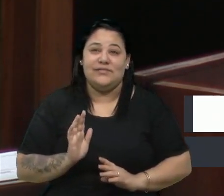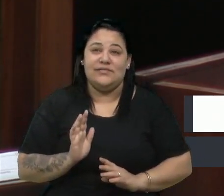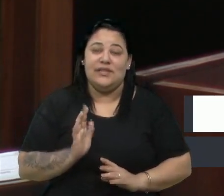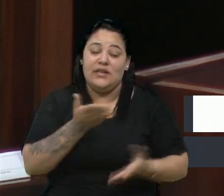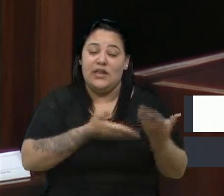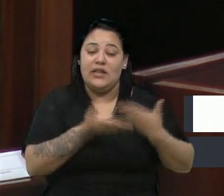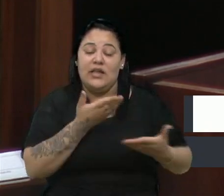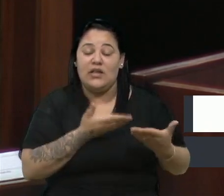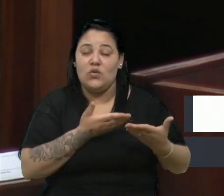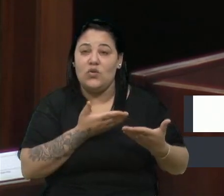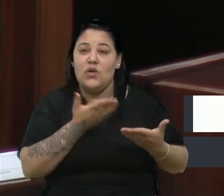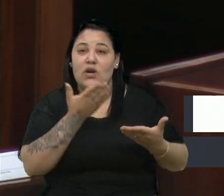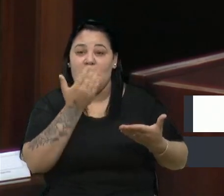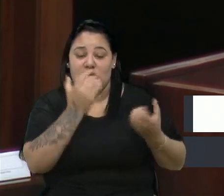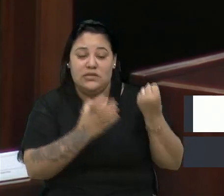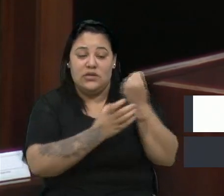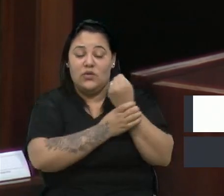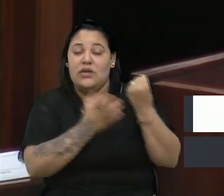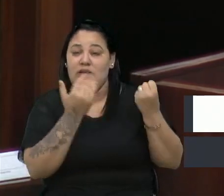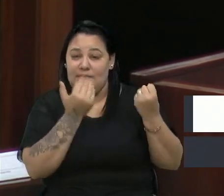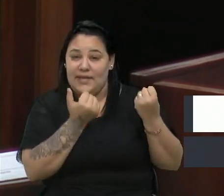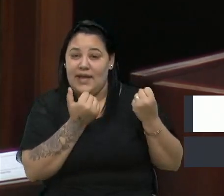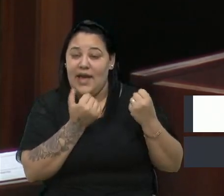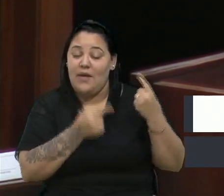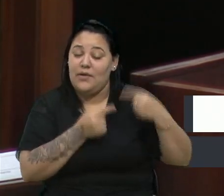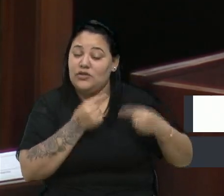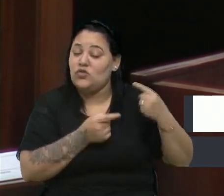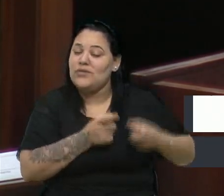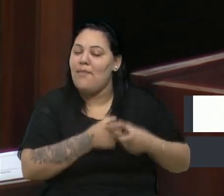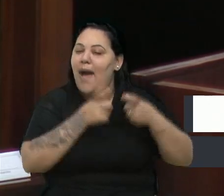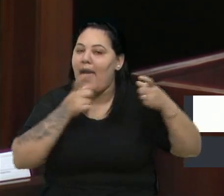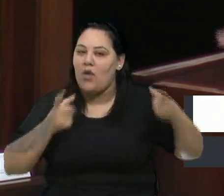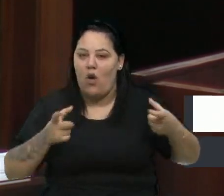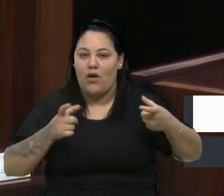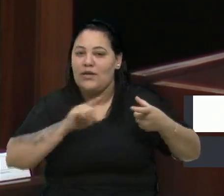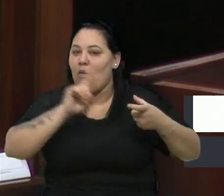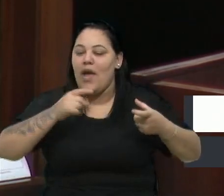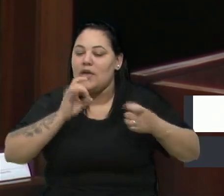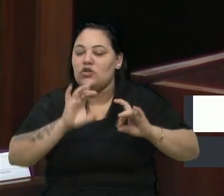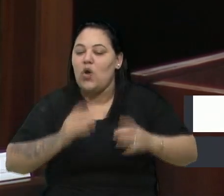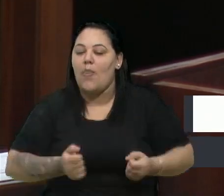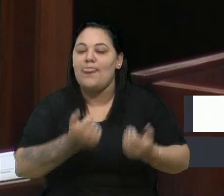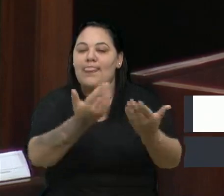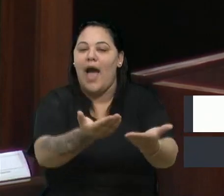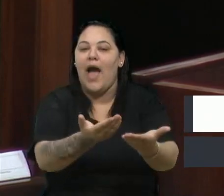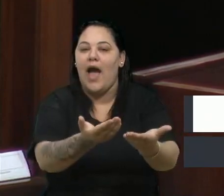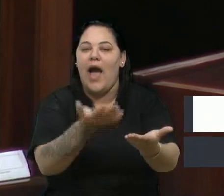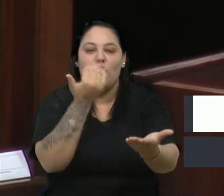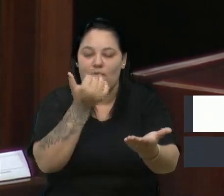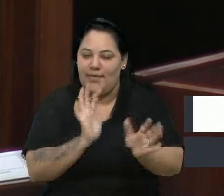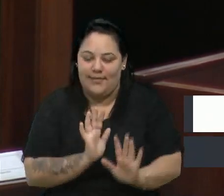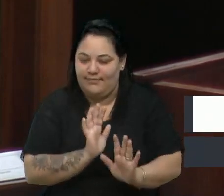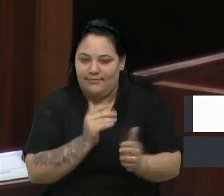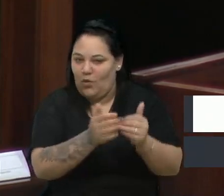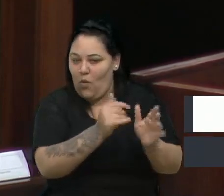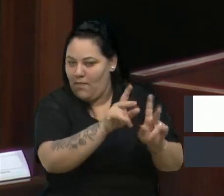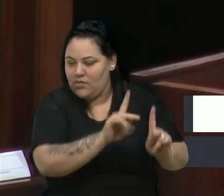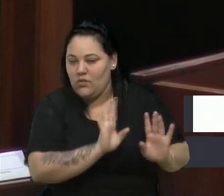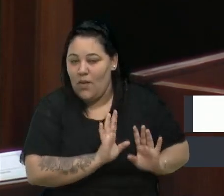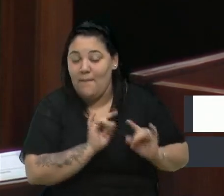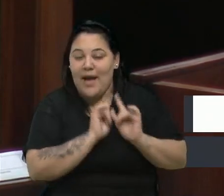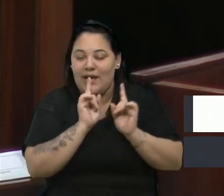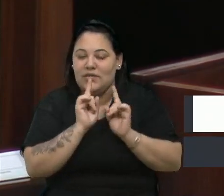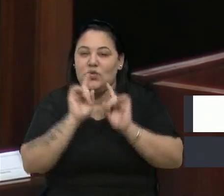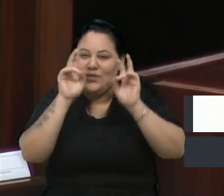ampla do que só dar comida a quem não tem condições. Mas, enfim, eu acho que o tema é importante, nós vamos avançar e eu só quero